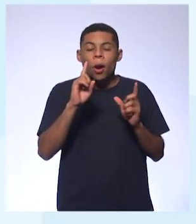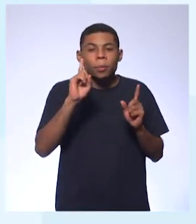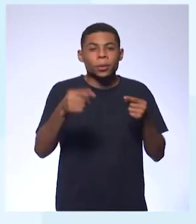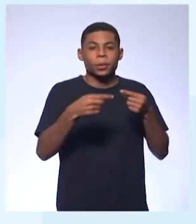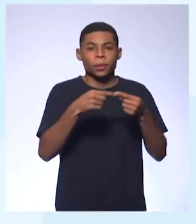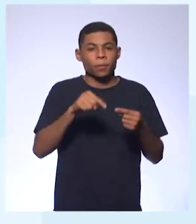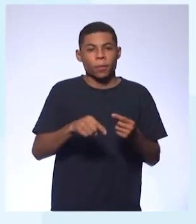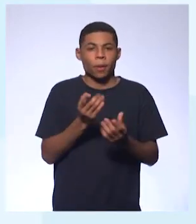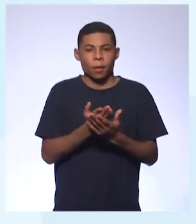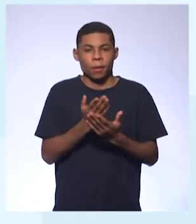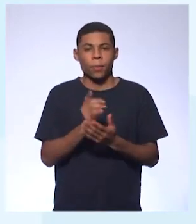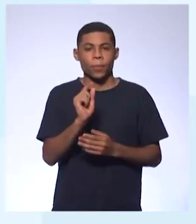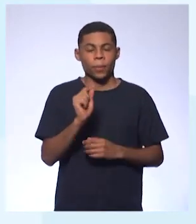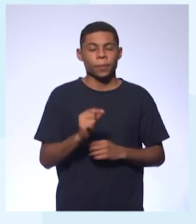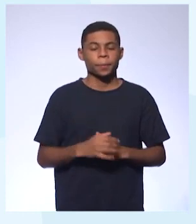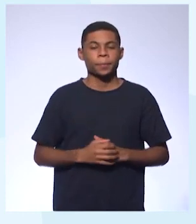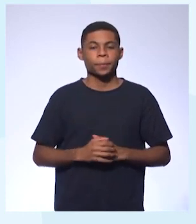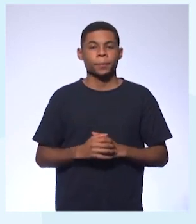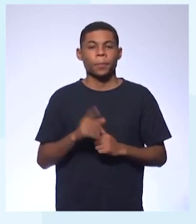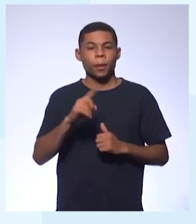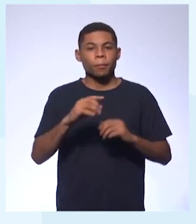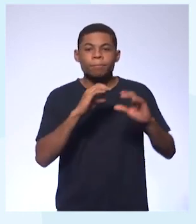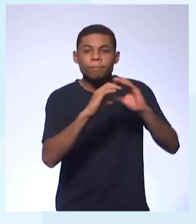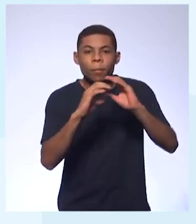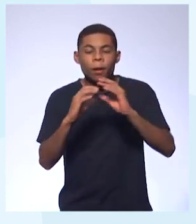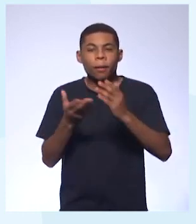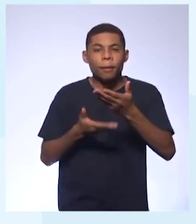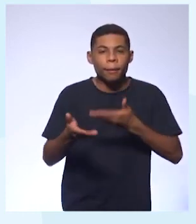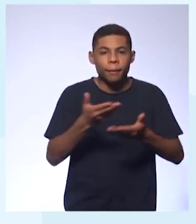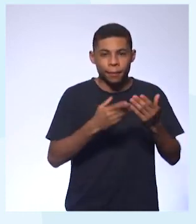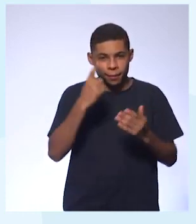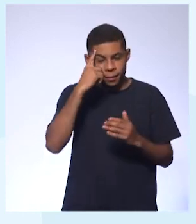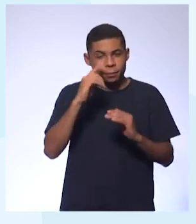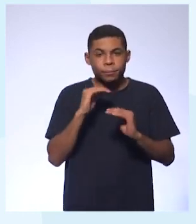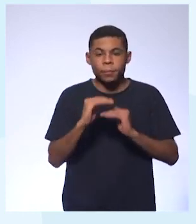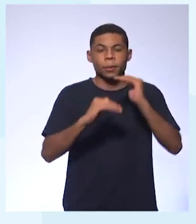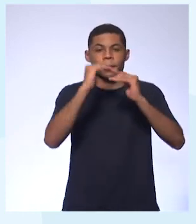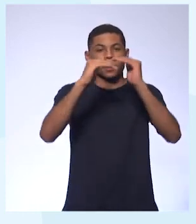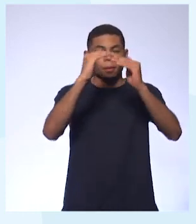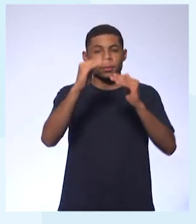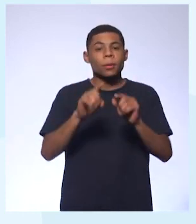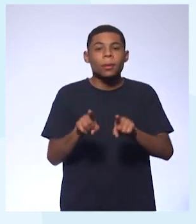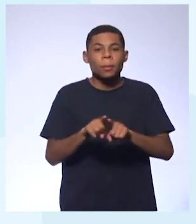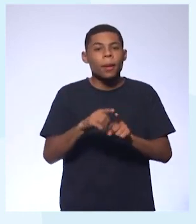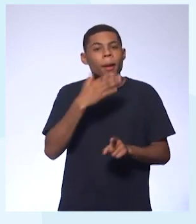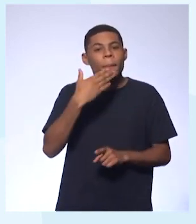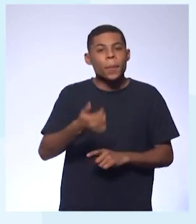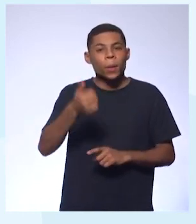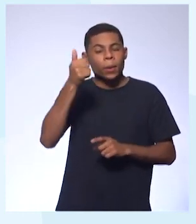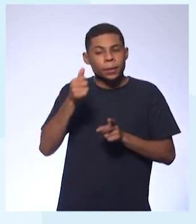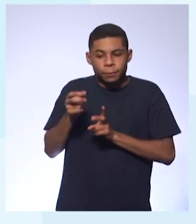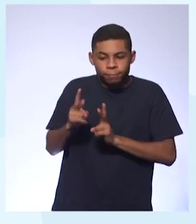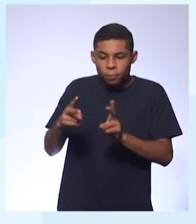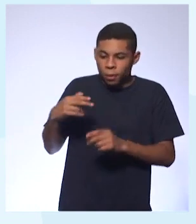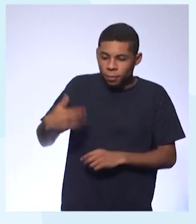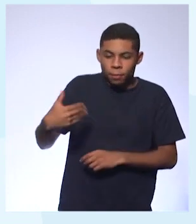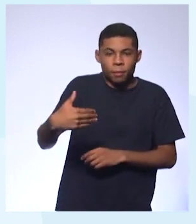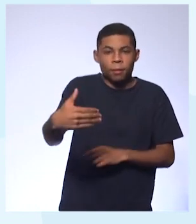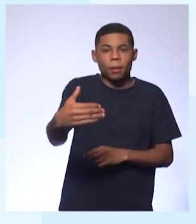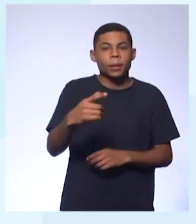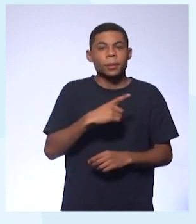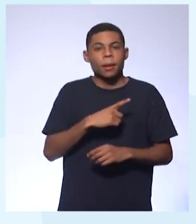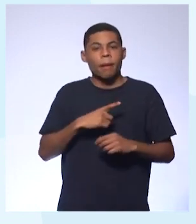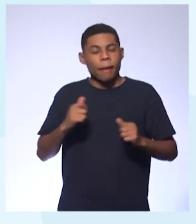nossa aula. O objetivo é dialogar sobre o crescimento e a melhoria contínua